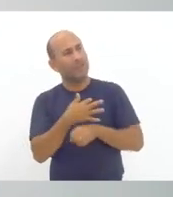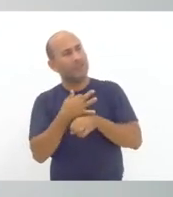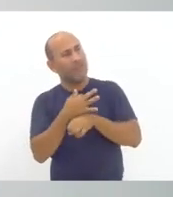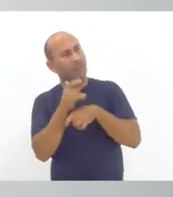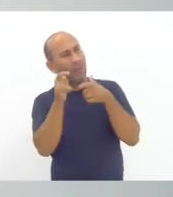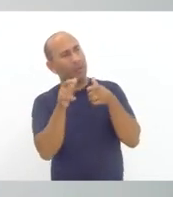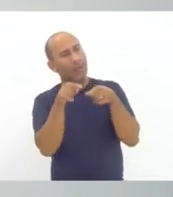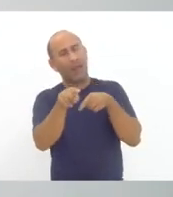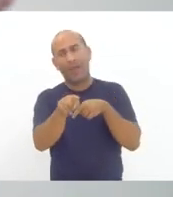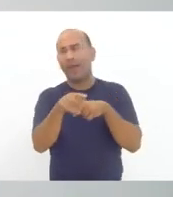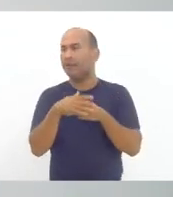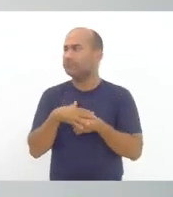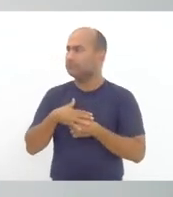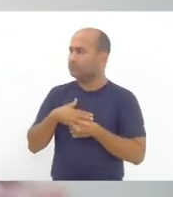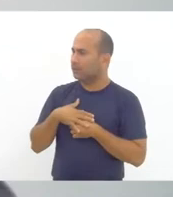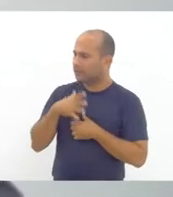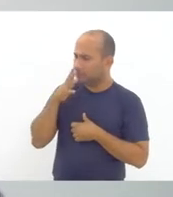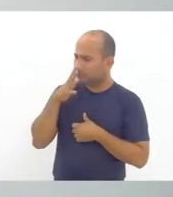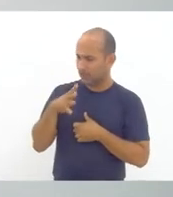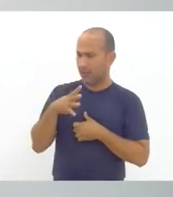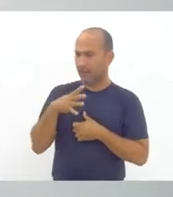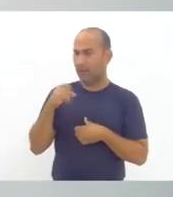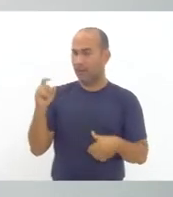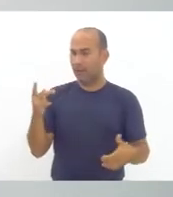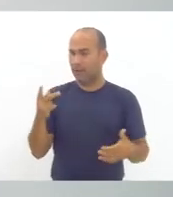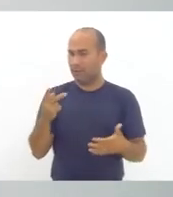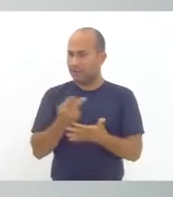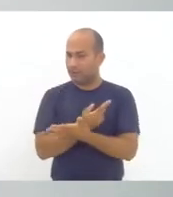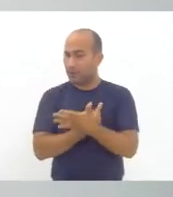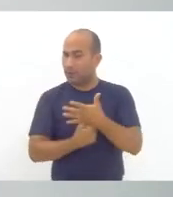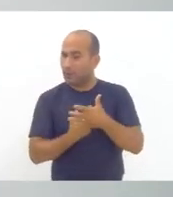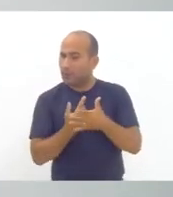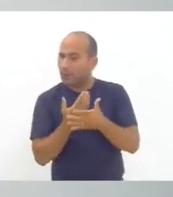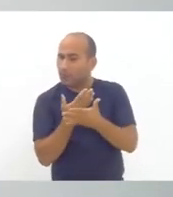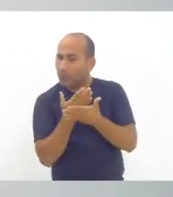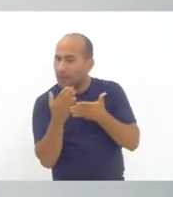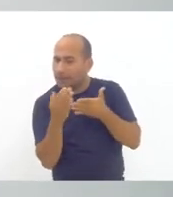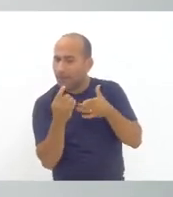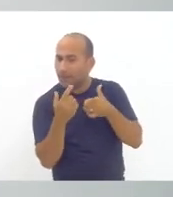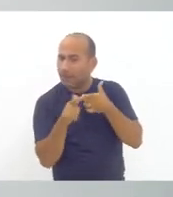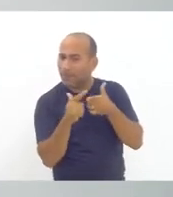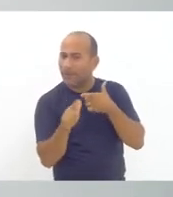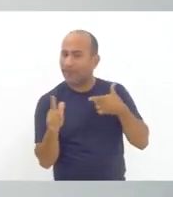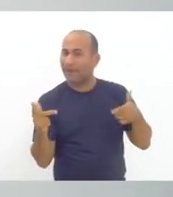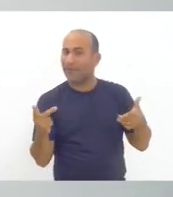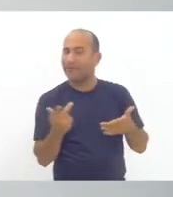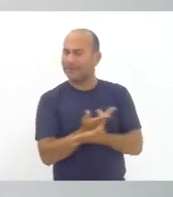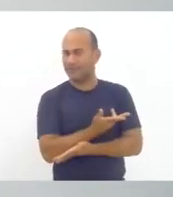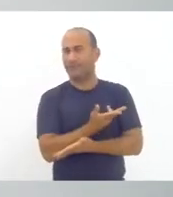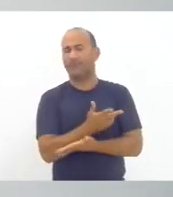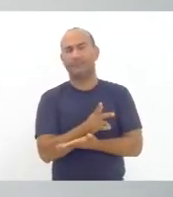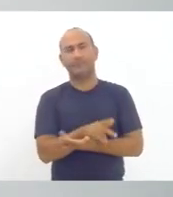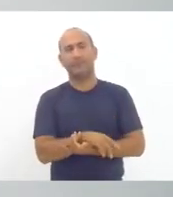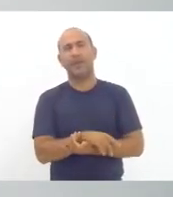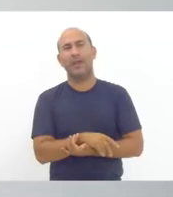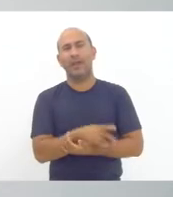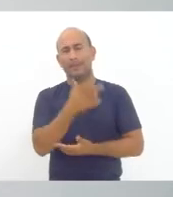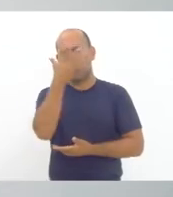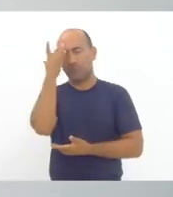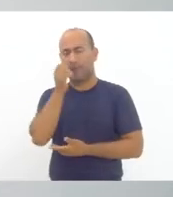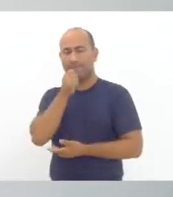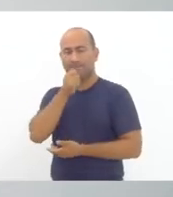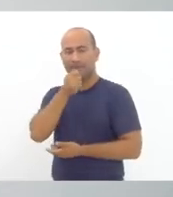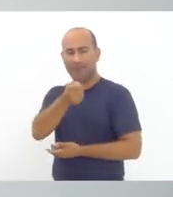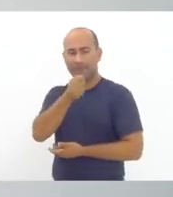e na estreia teve um probleminha tem os improvisos né o grande locutor que era o seu José